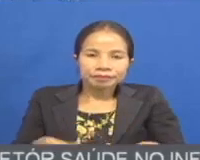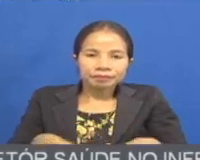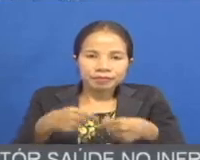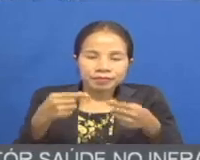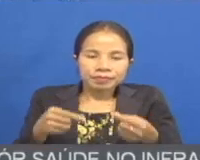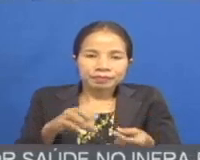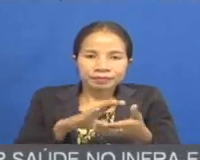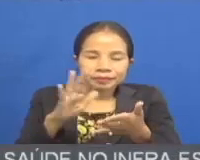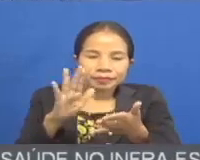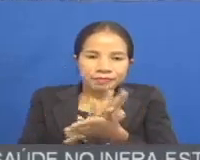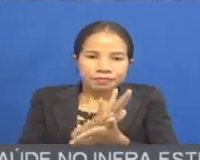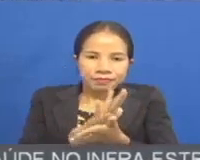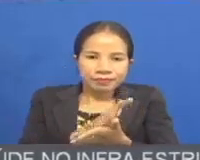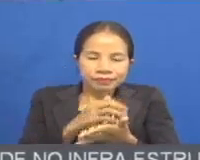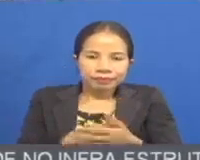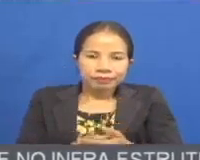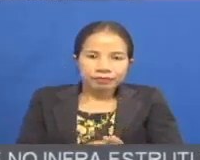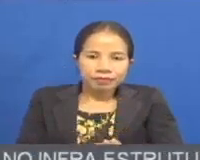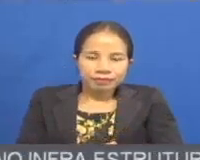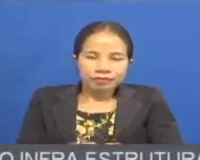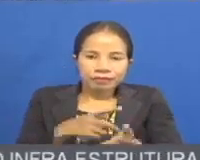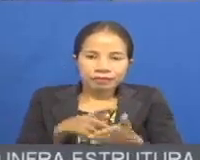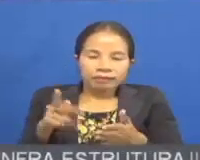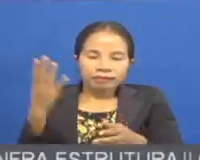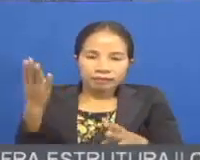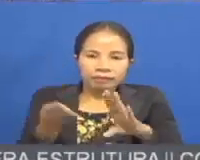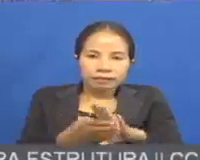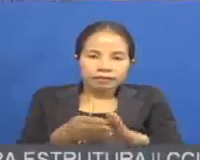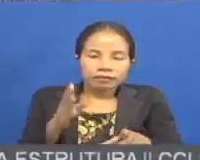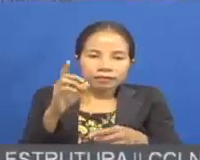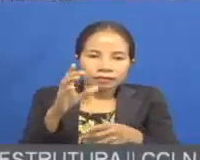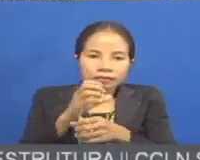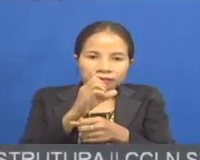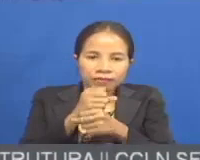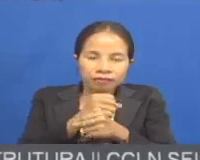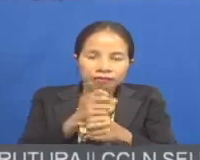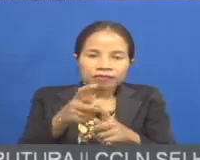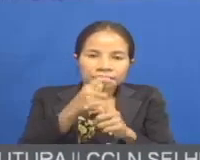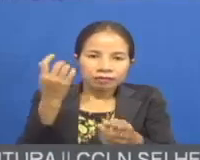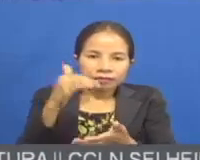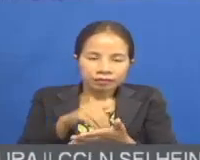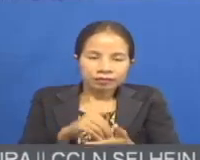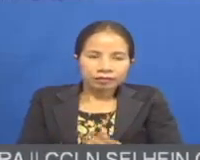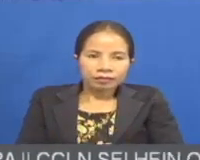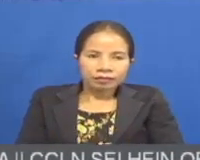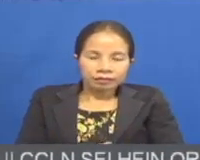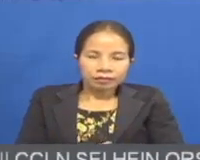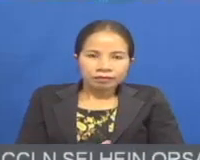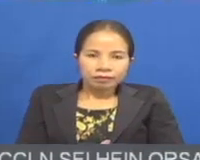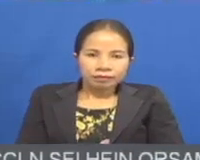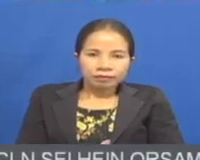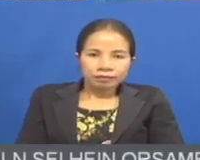de bilhete e infração para infrator Cira, onde Bacelo e Banco, Rafa em Fote Fila Cirania Transporte. Portanto,